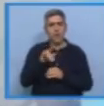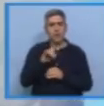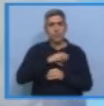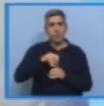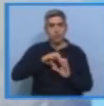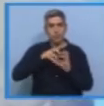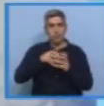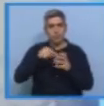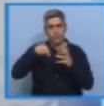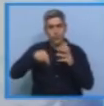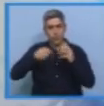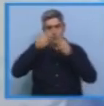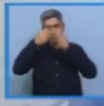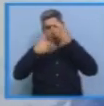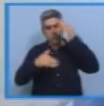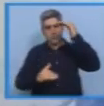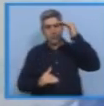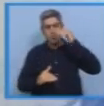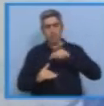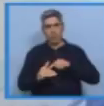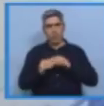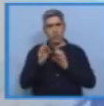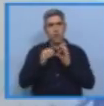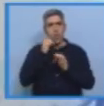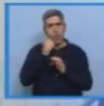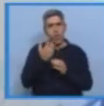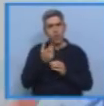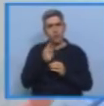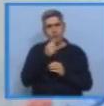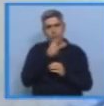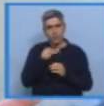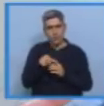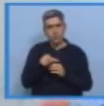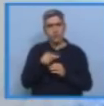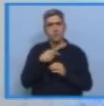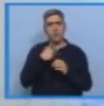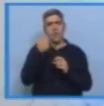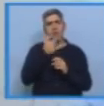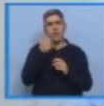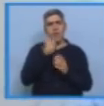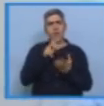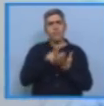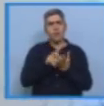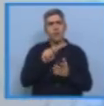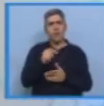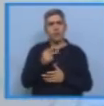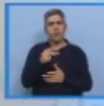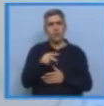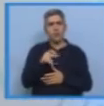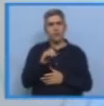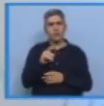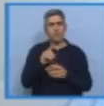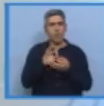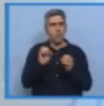Estamos ali no fundo da lista em termos de acesso à terapêutica da dor e seremos o 5º país a aprovar a eutanásia. Ora, isto é